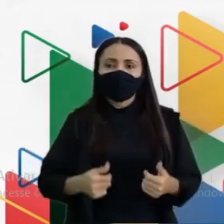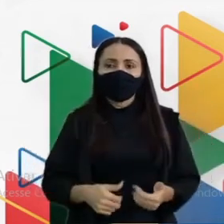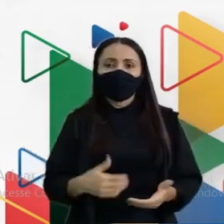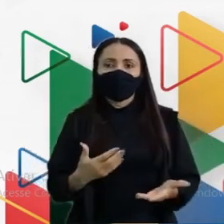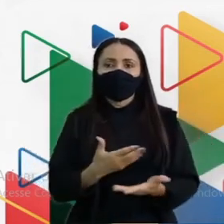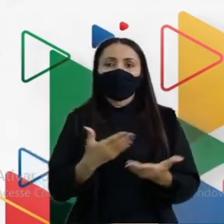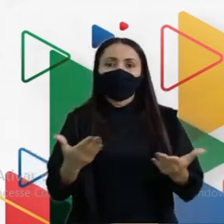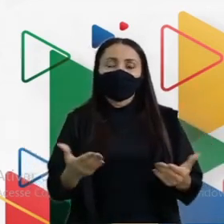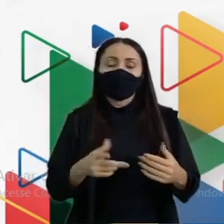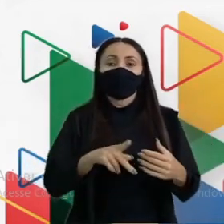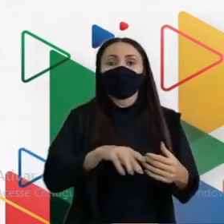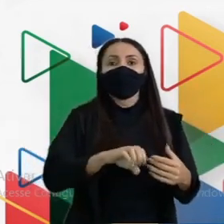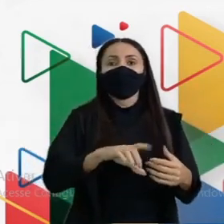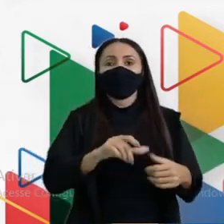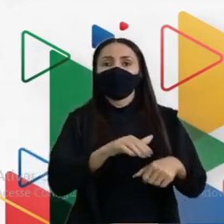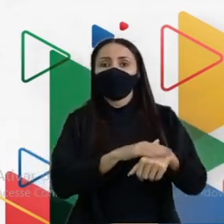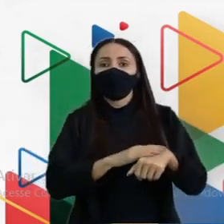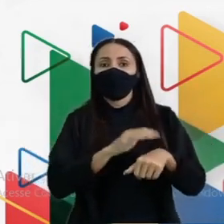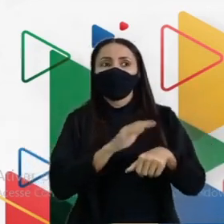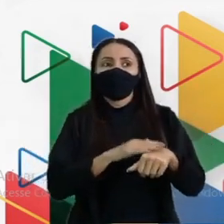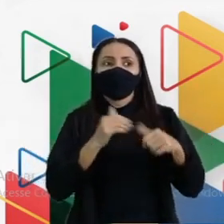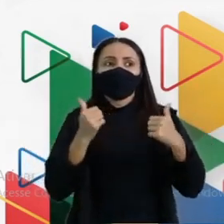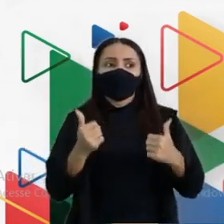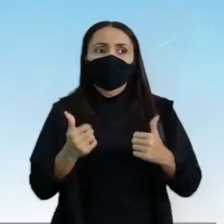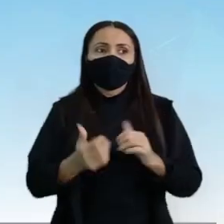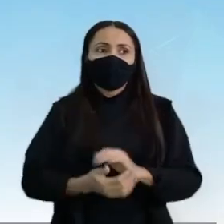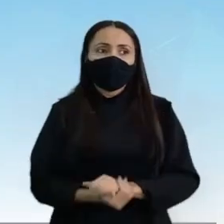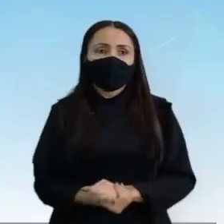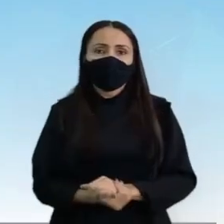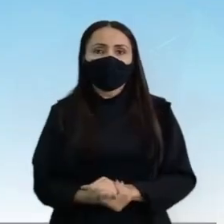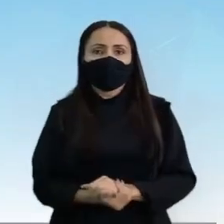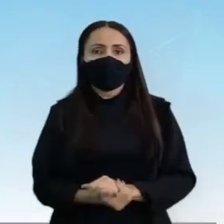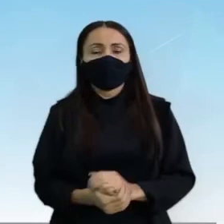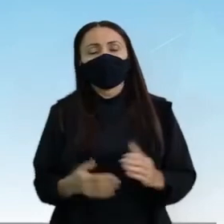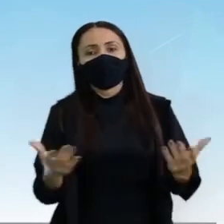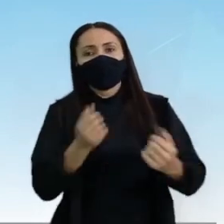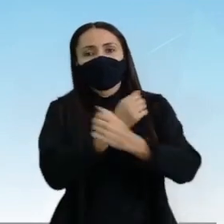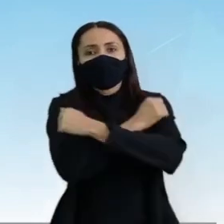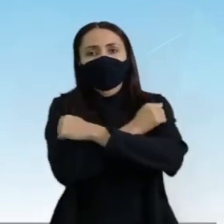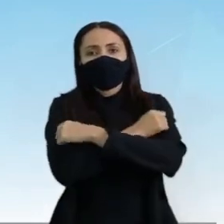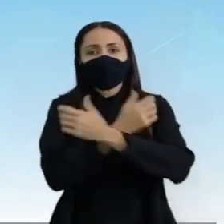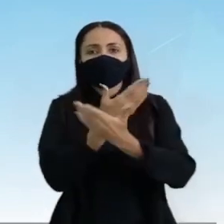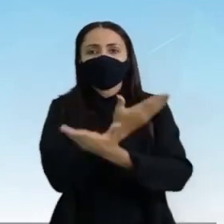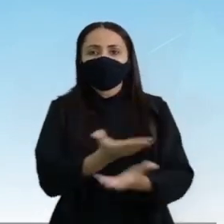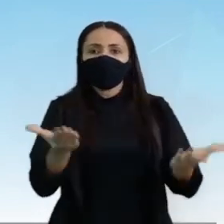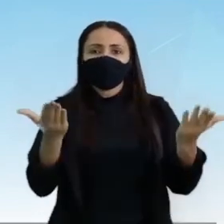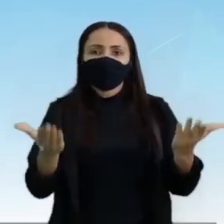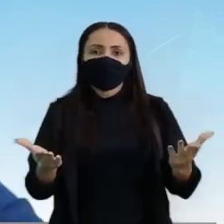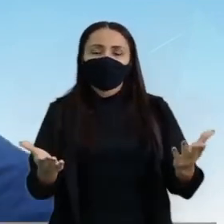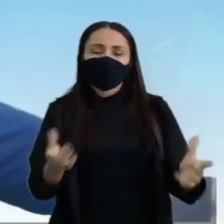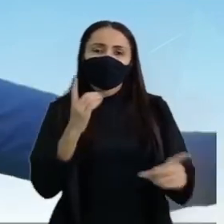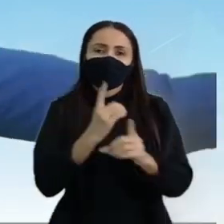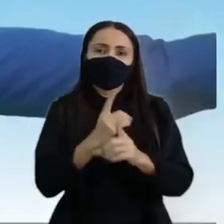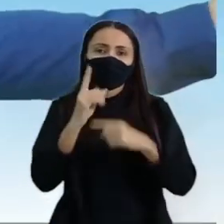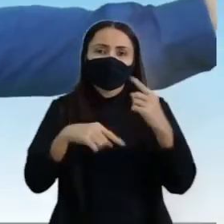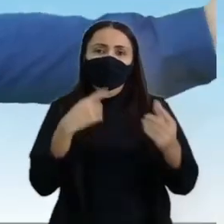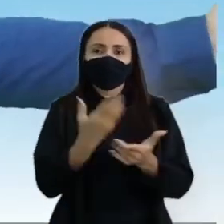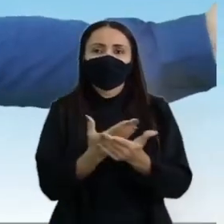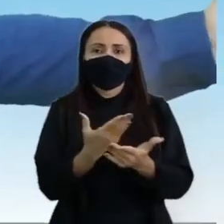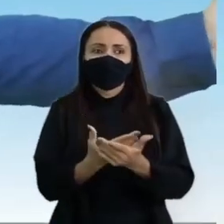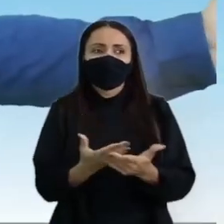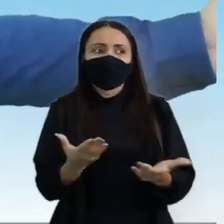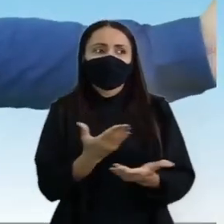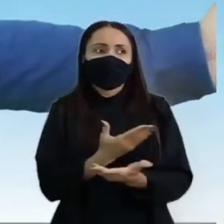minha pele, tá certo? E é isso aí, gente, ó, um abração para vocês, tá? E a gente se encontra na